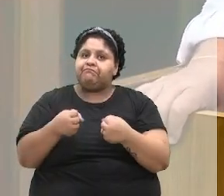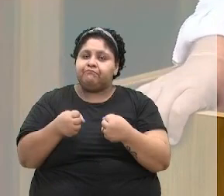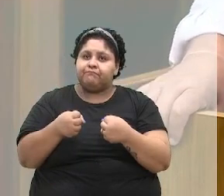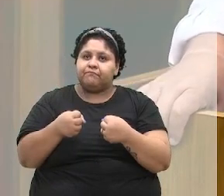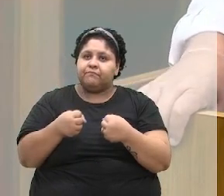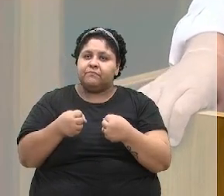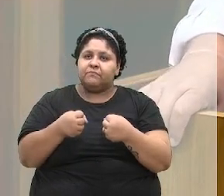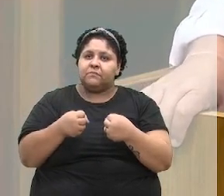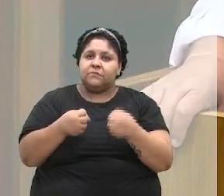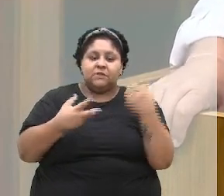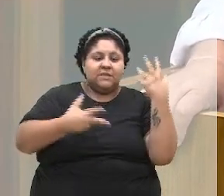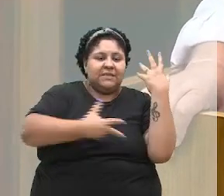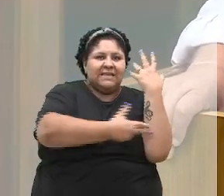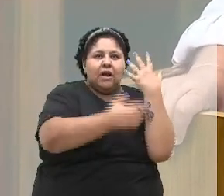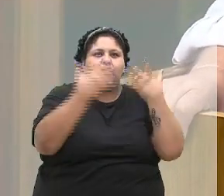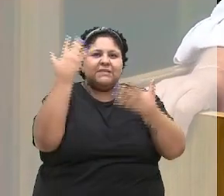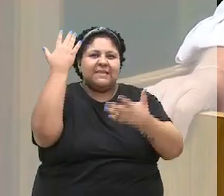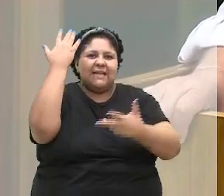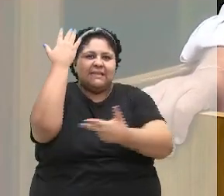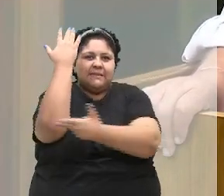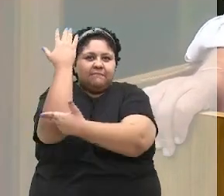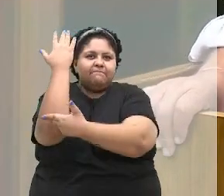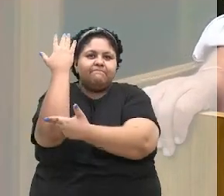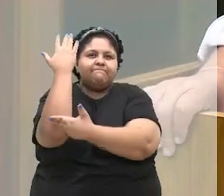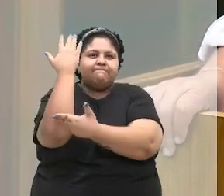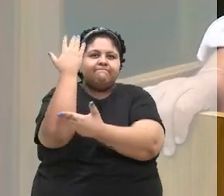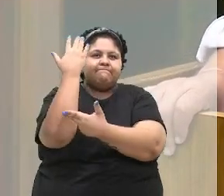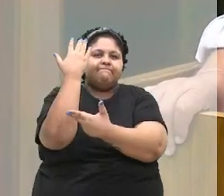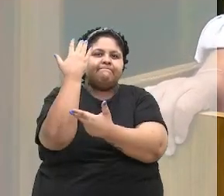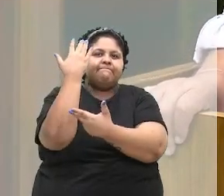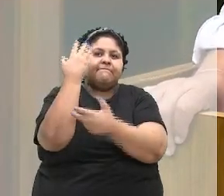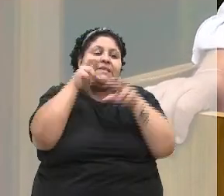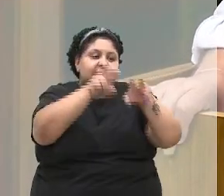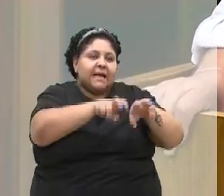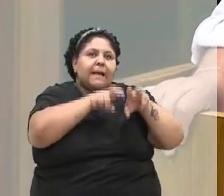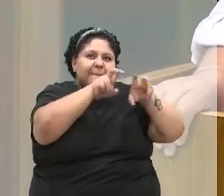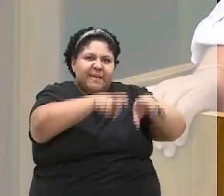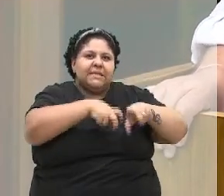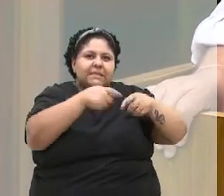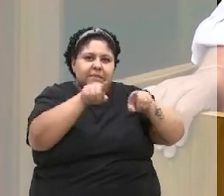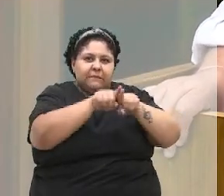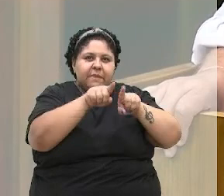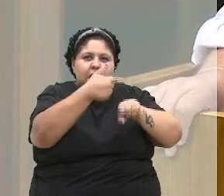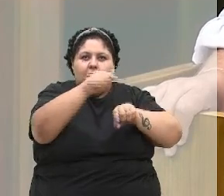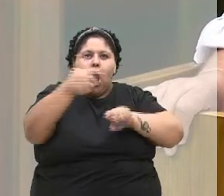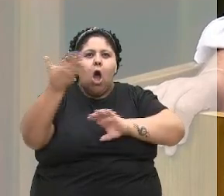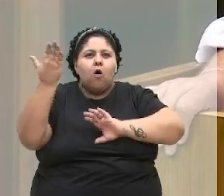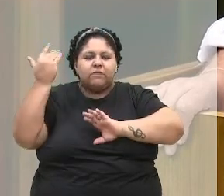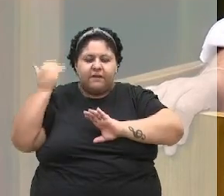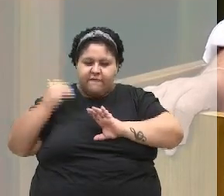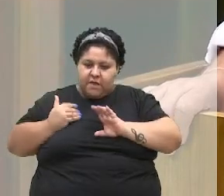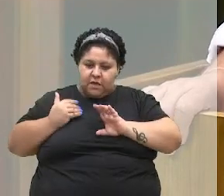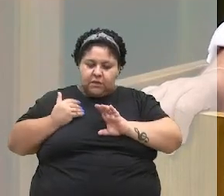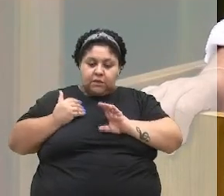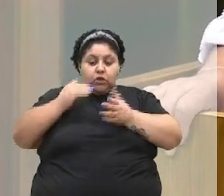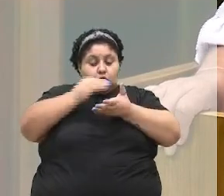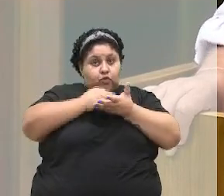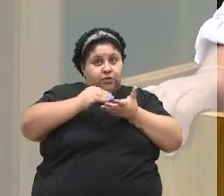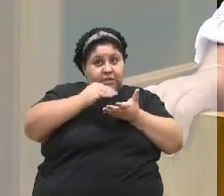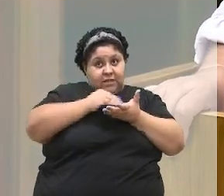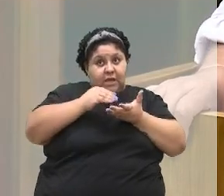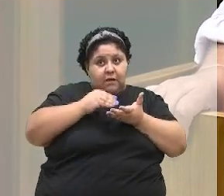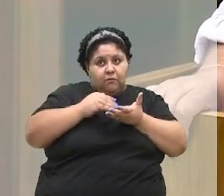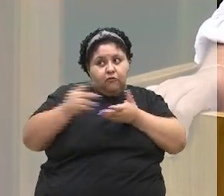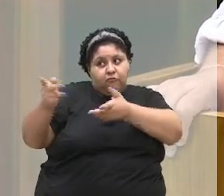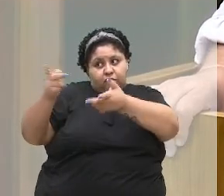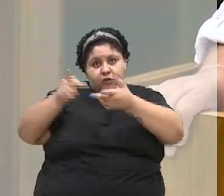da roçada quanto da capina, né? Então a outra vez, o secretário João Ex esteve lá, né?